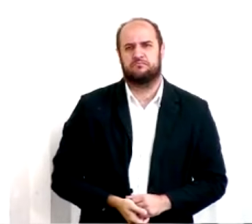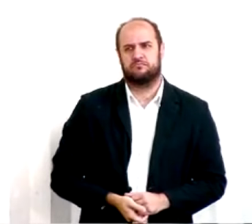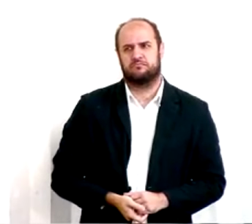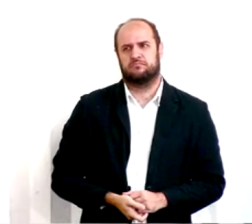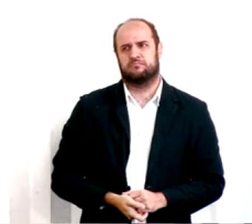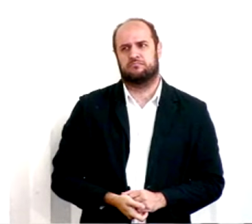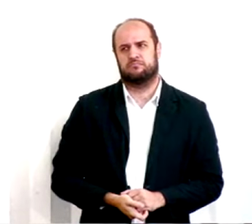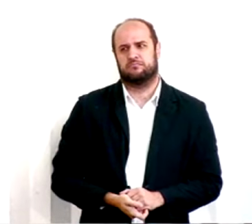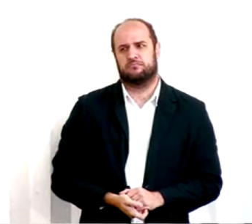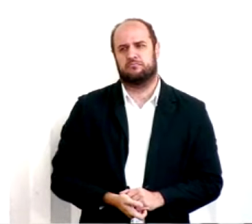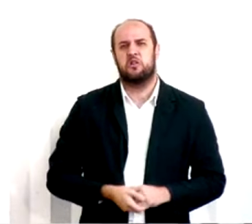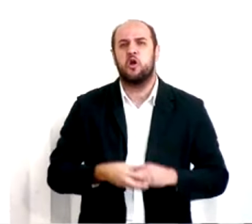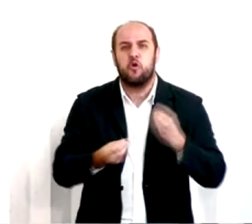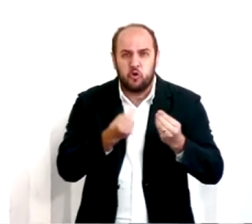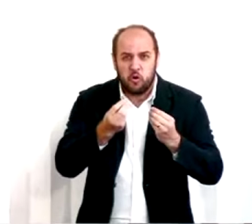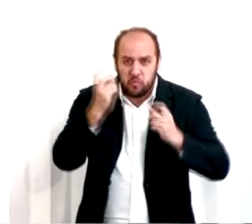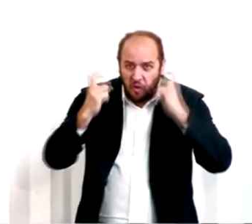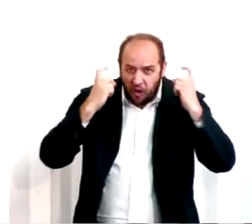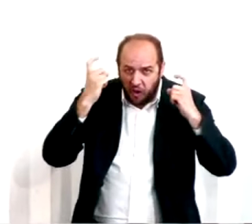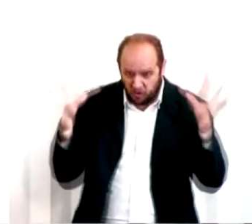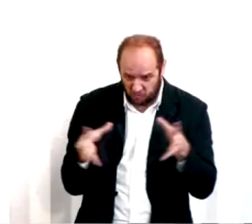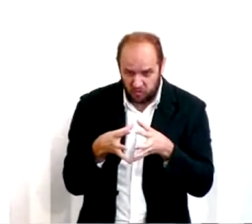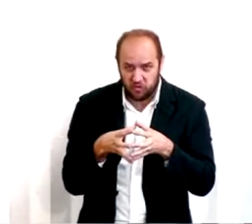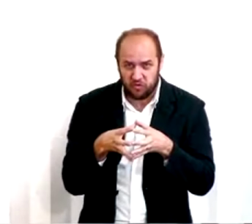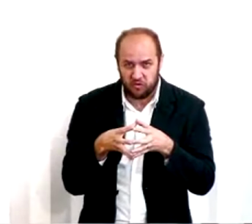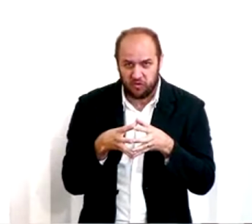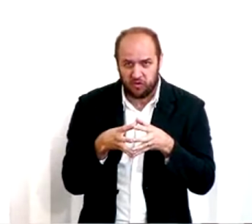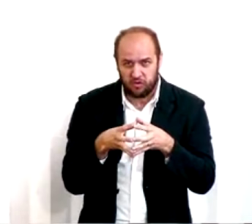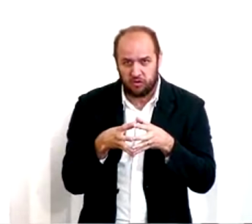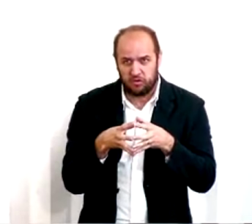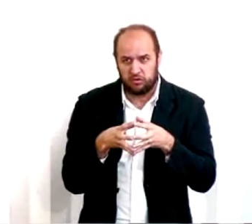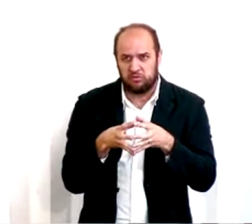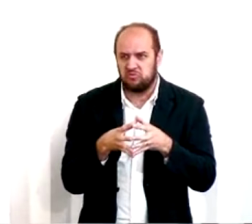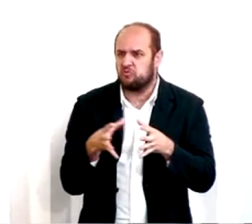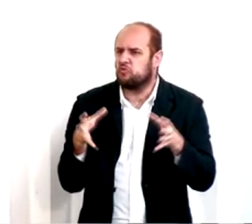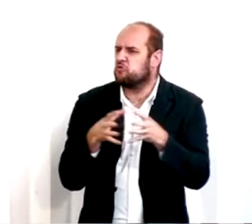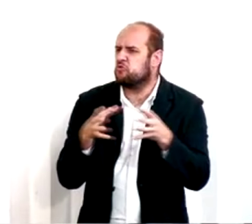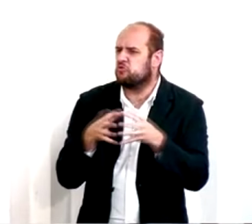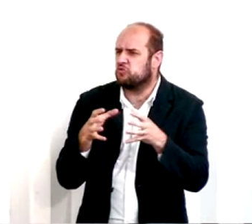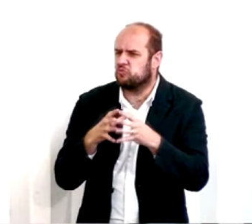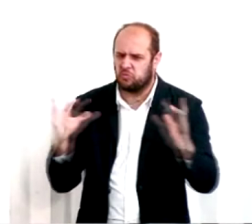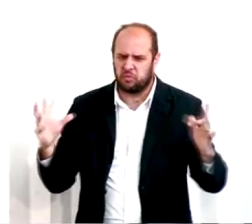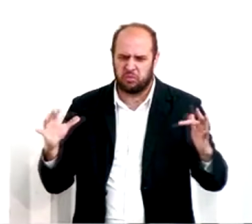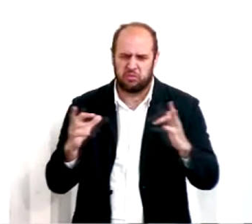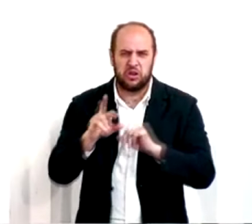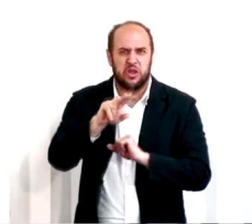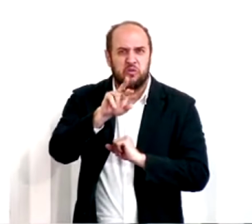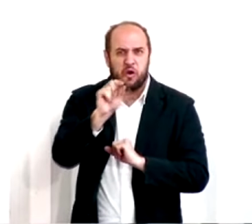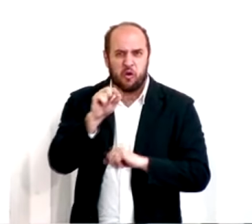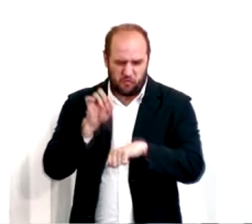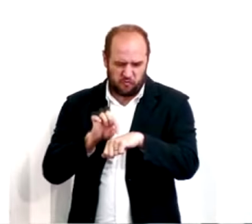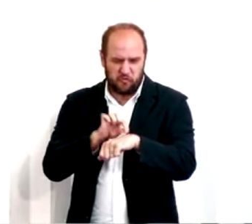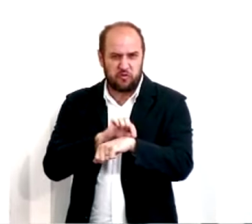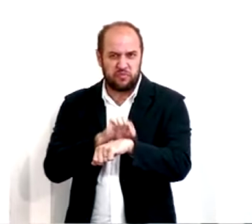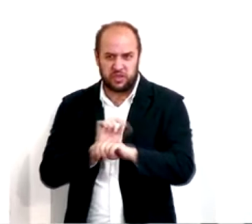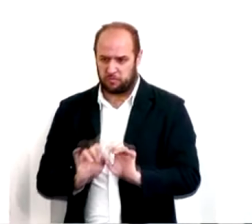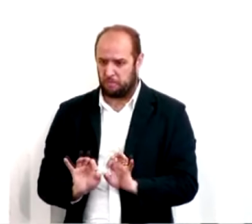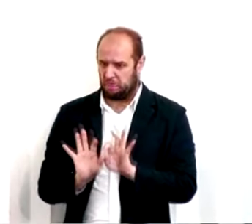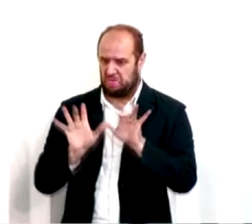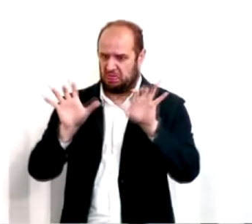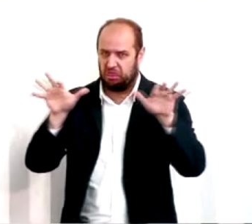Tu sabe como eles se reúnem eles são como uma nuvem de morcegos ou de formigas saindo de seus